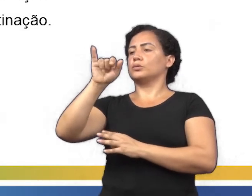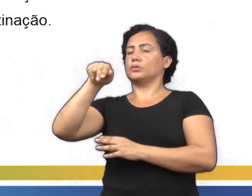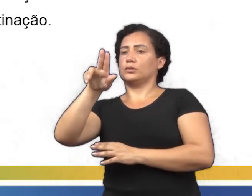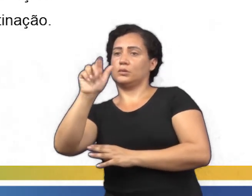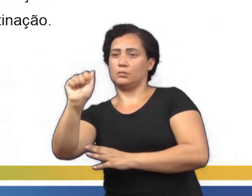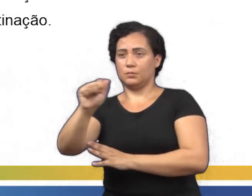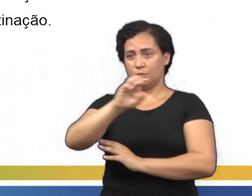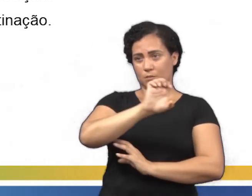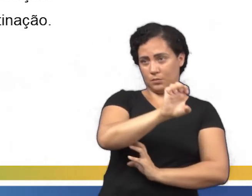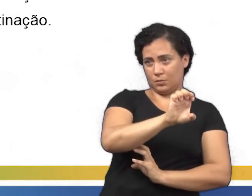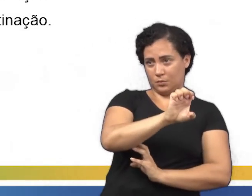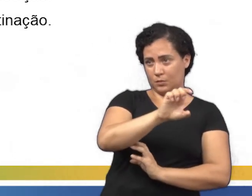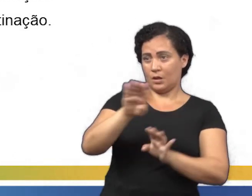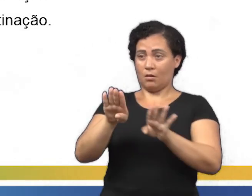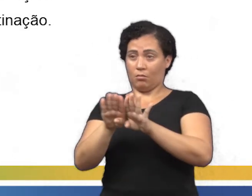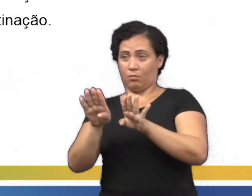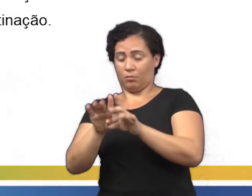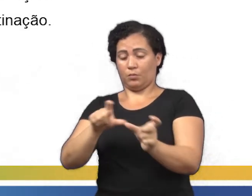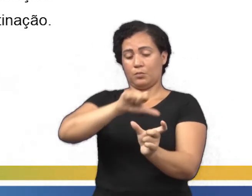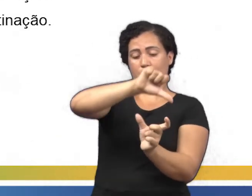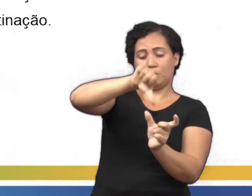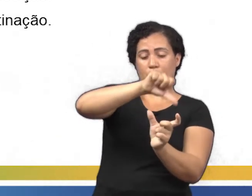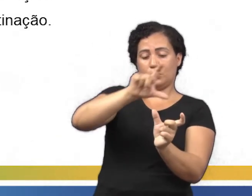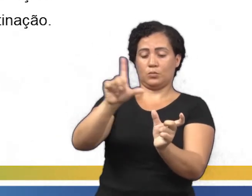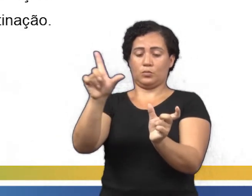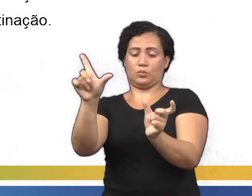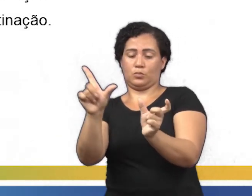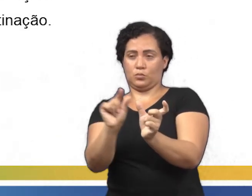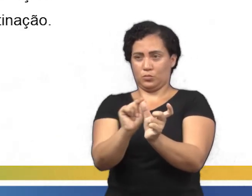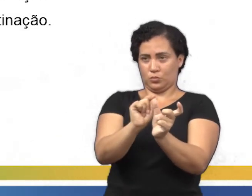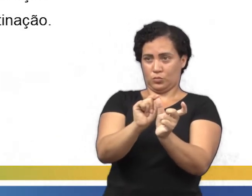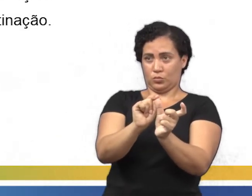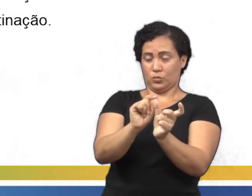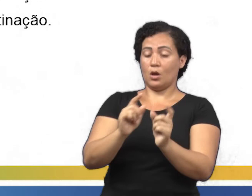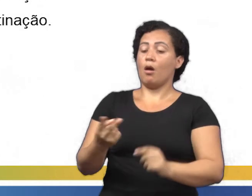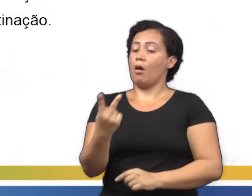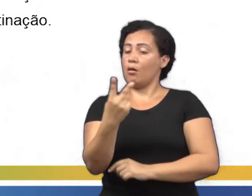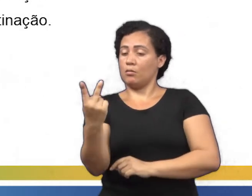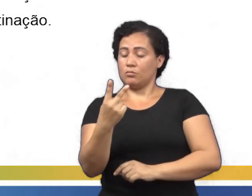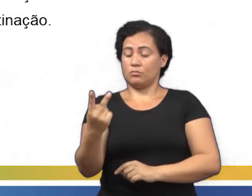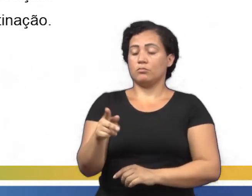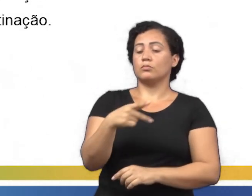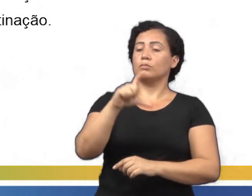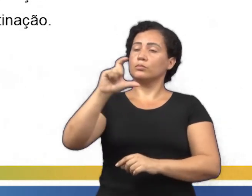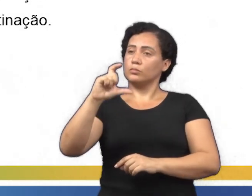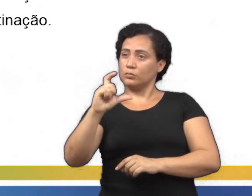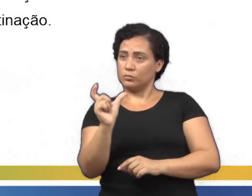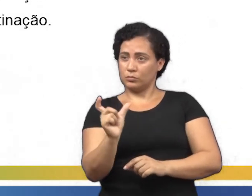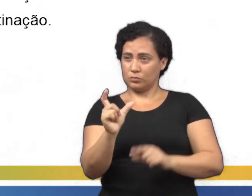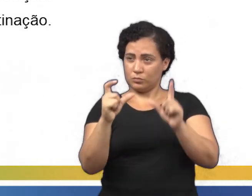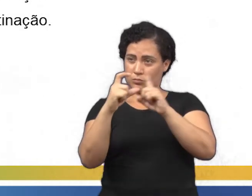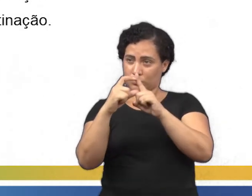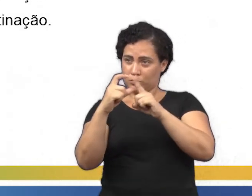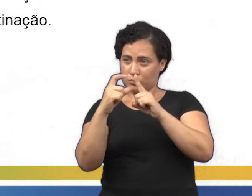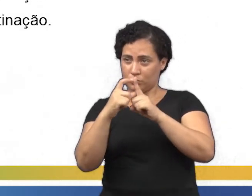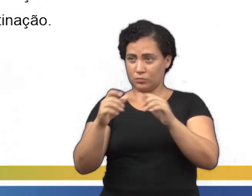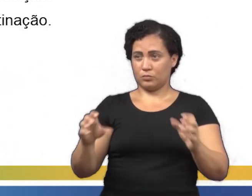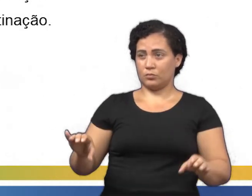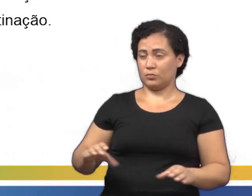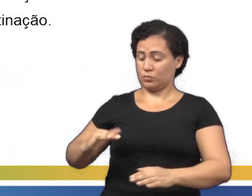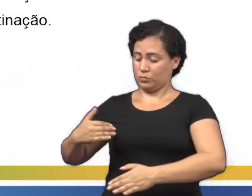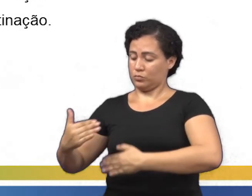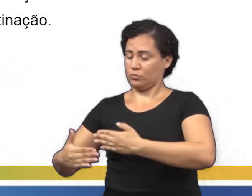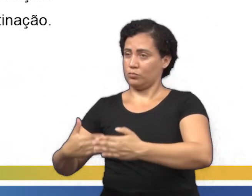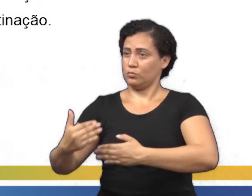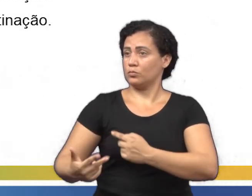derivação sufixal. Então, nós vimos aí que essas duas palavras, girassol e passatempo, elas são formadas pelo